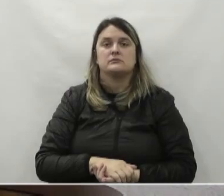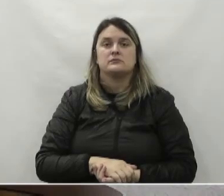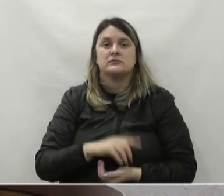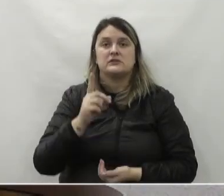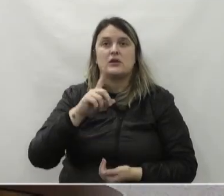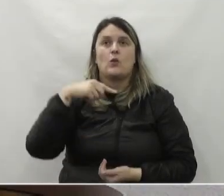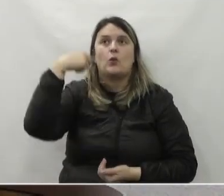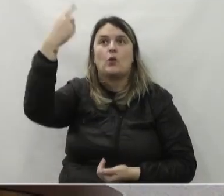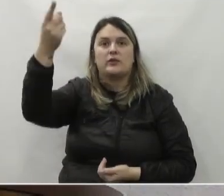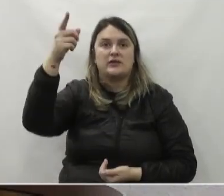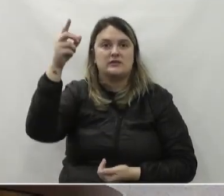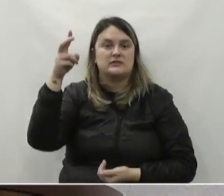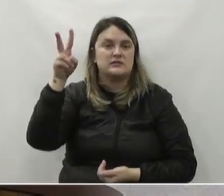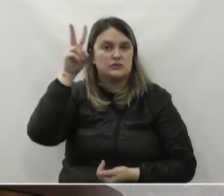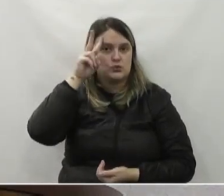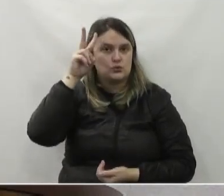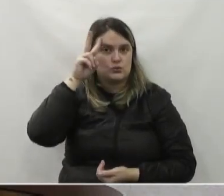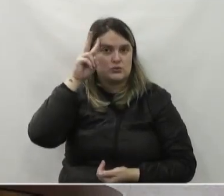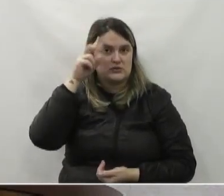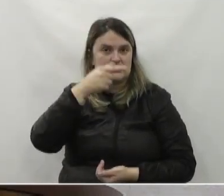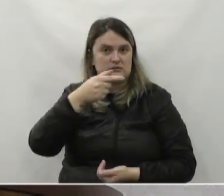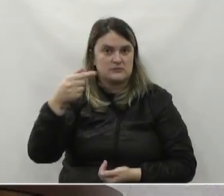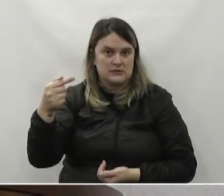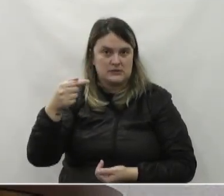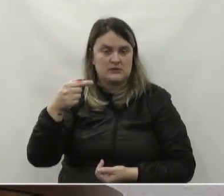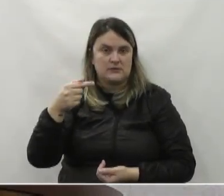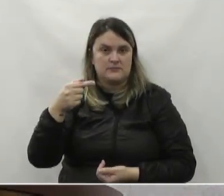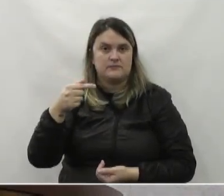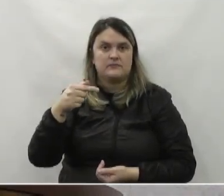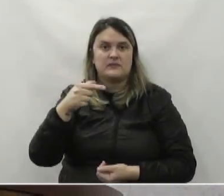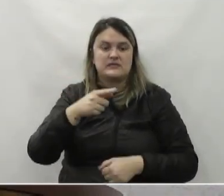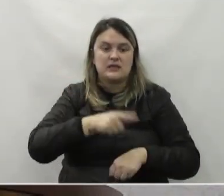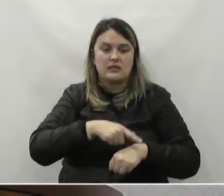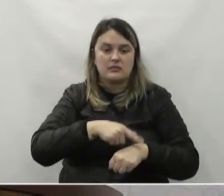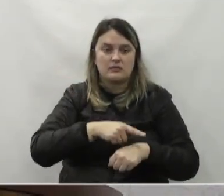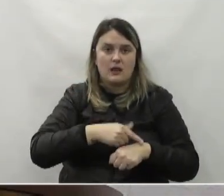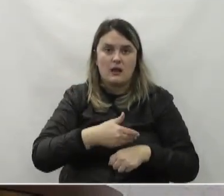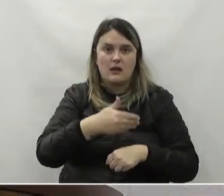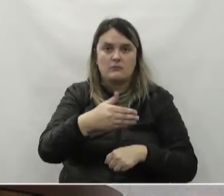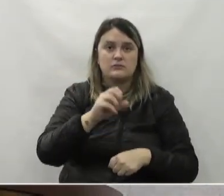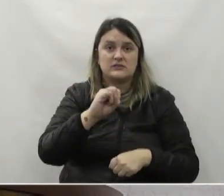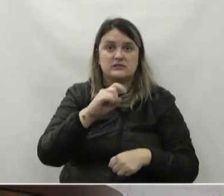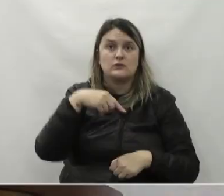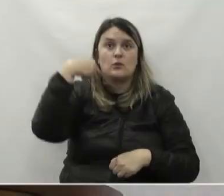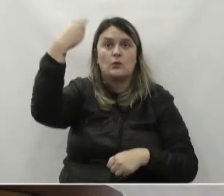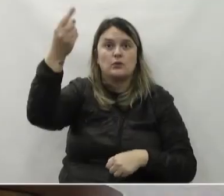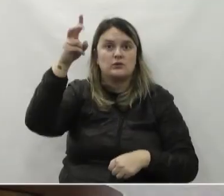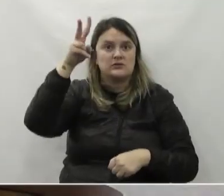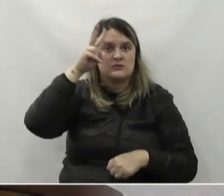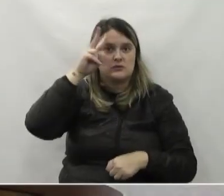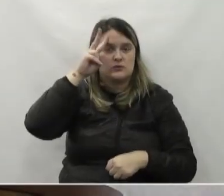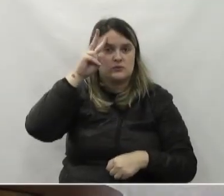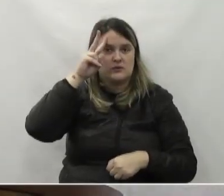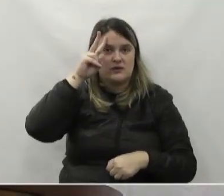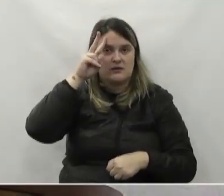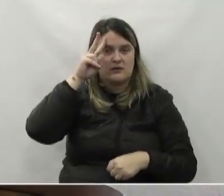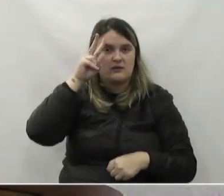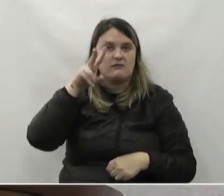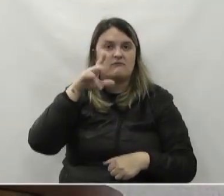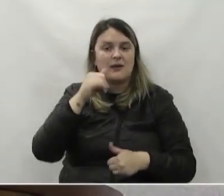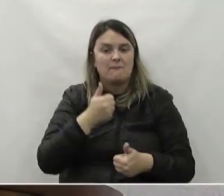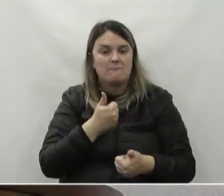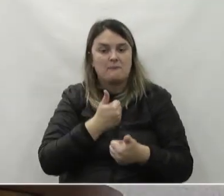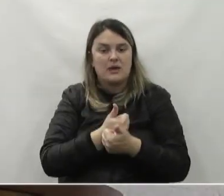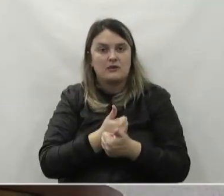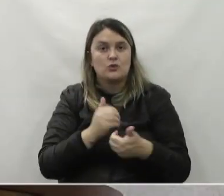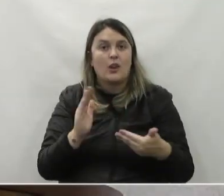fica para a sessão ordinária da semana que vem. Esse que é um prazo que, se deixar para a próxima segunda-feira, a gente vai estar bem